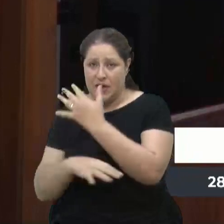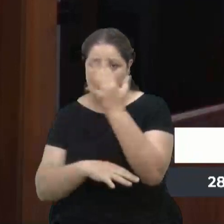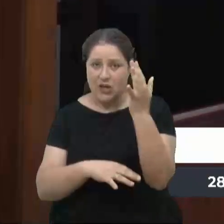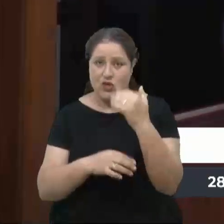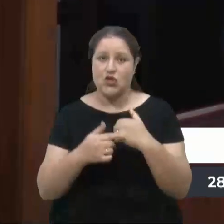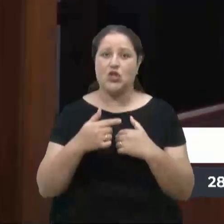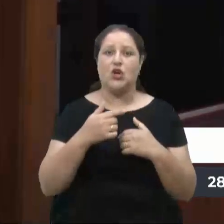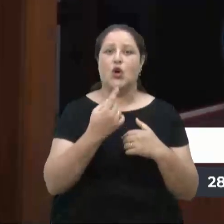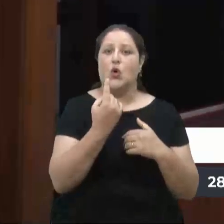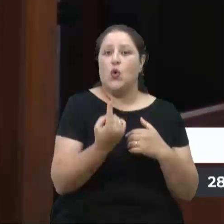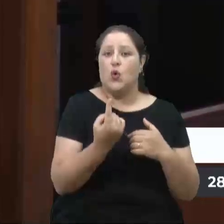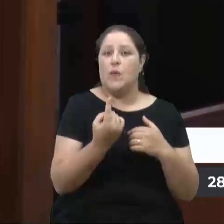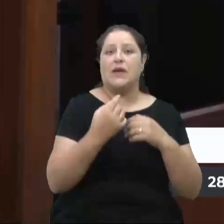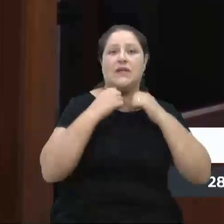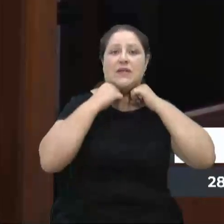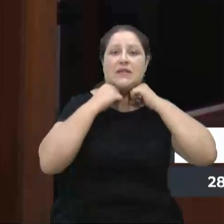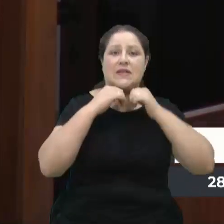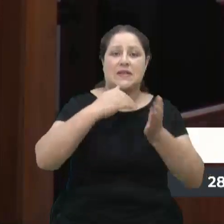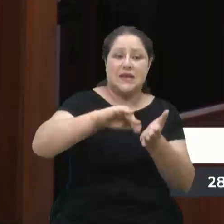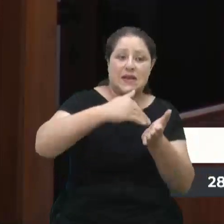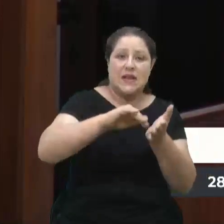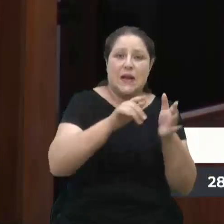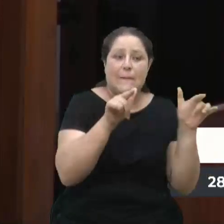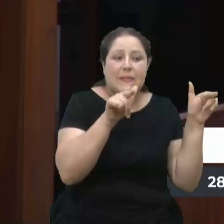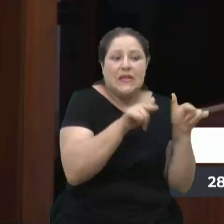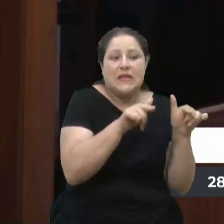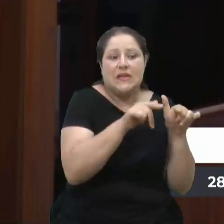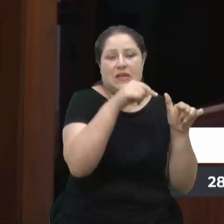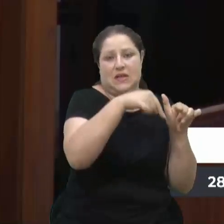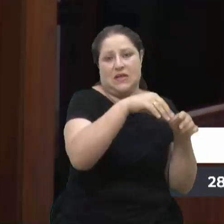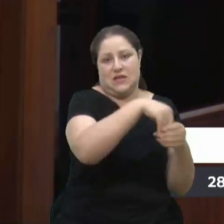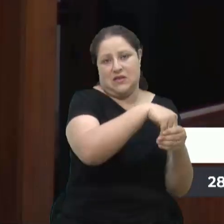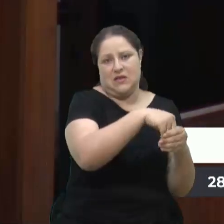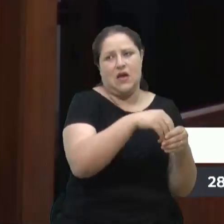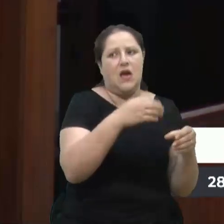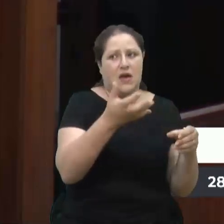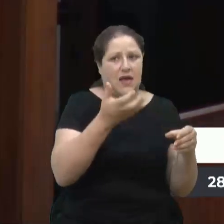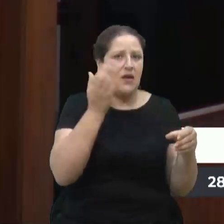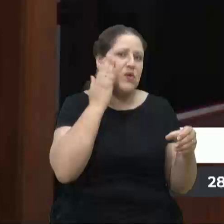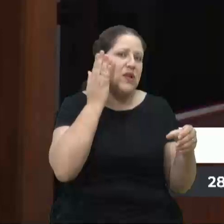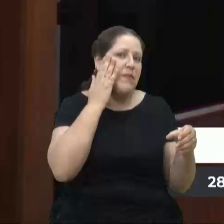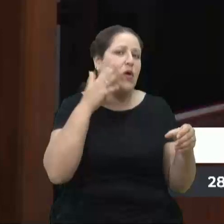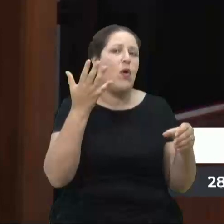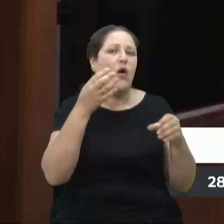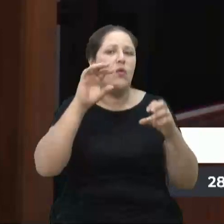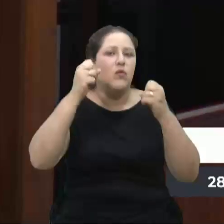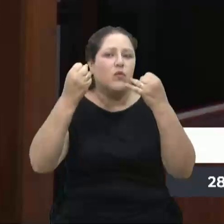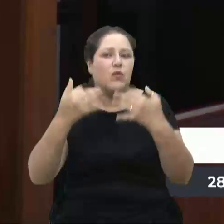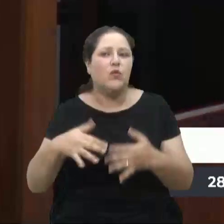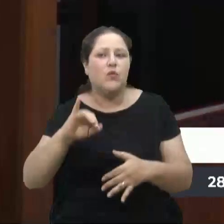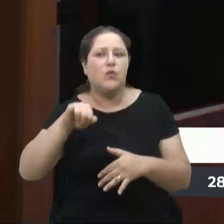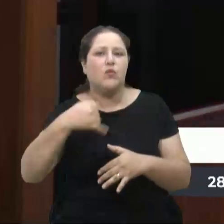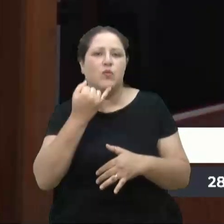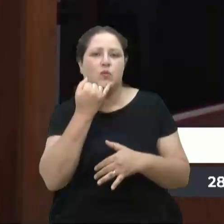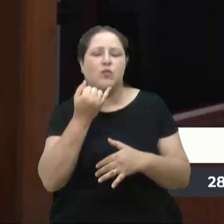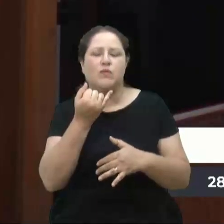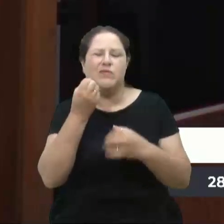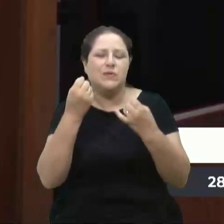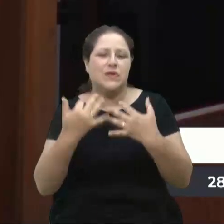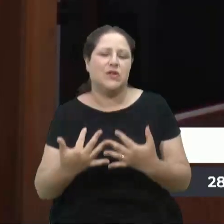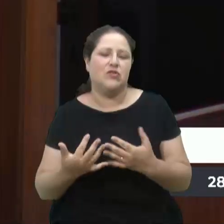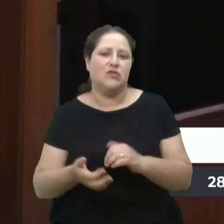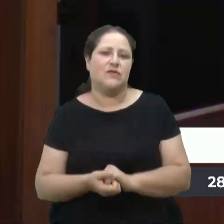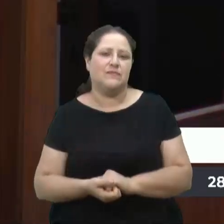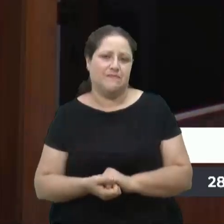E eu queria entender quais as justificativas. O que está sendo apresentado aqui é que há flexibilidade para o